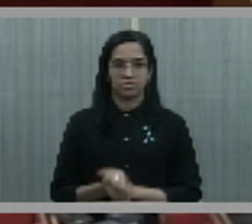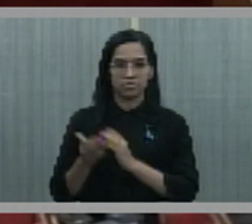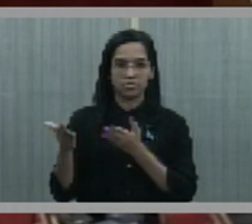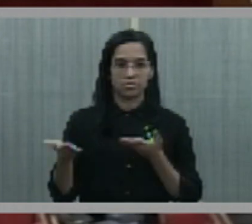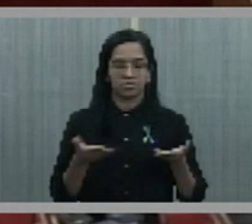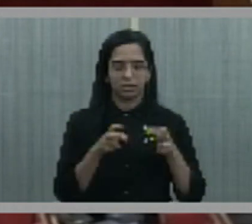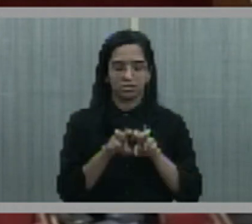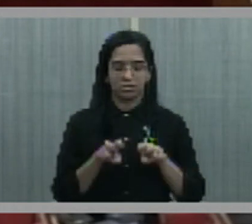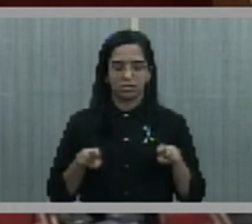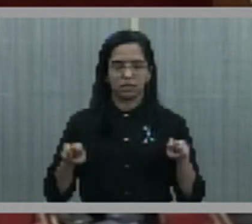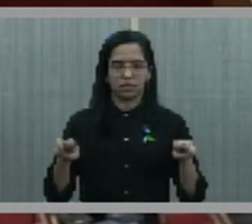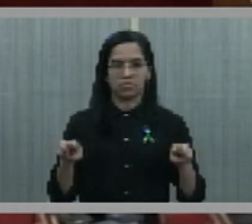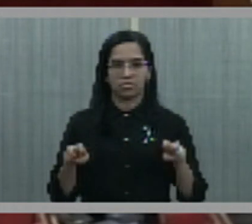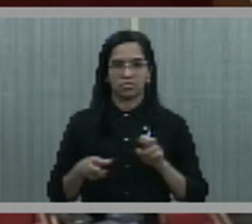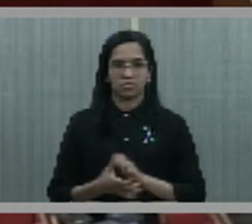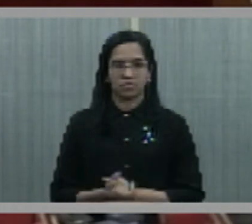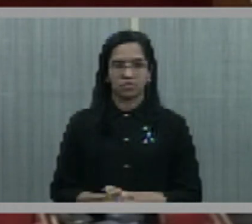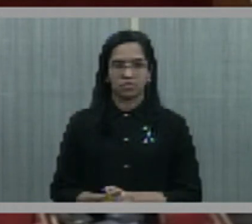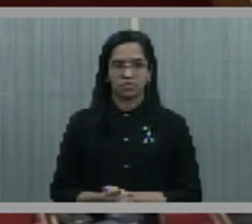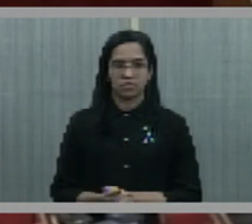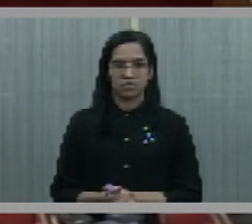Convido para compor a mesa,